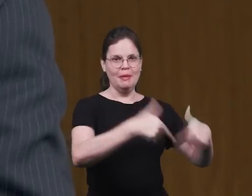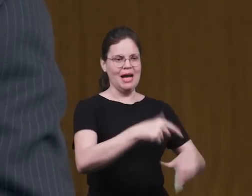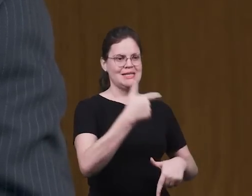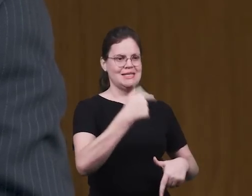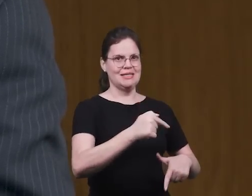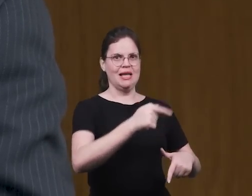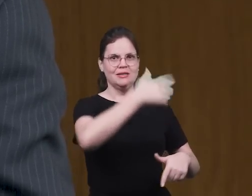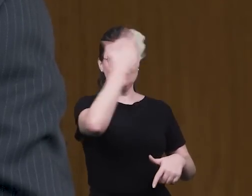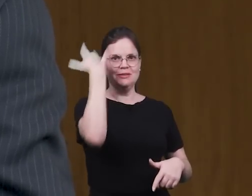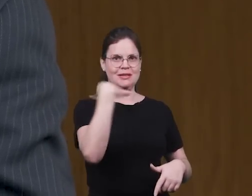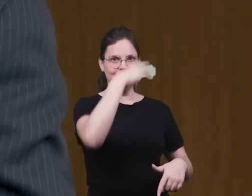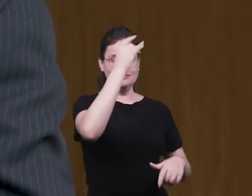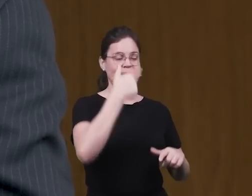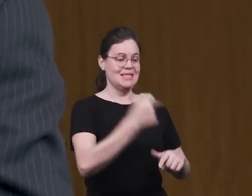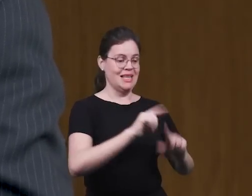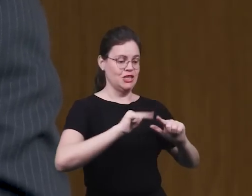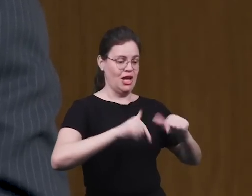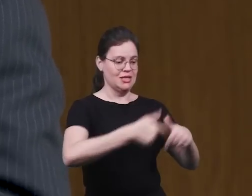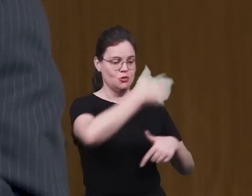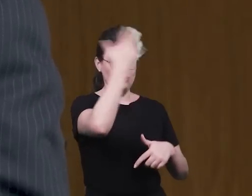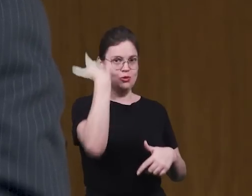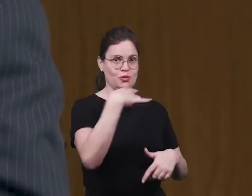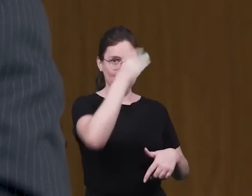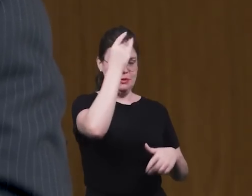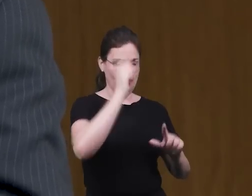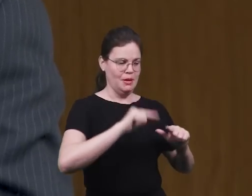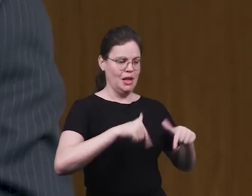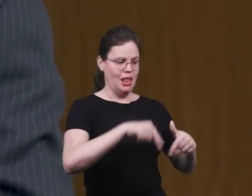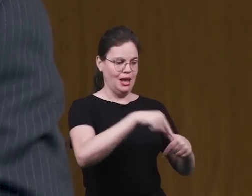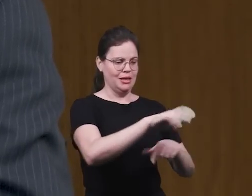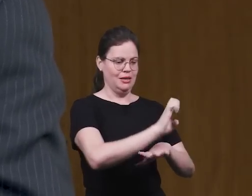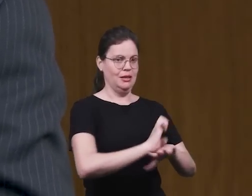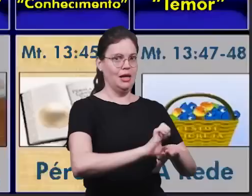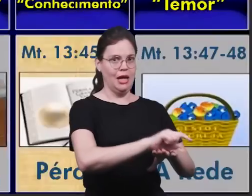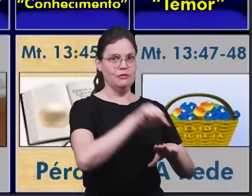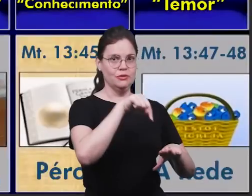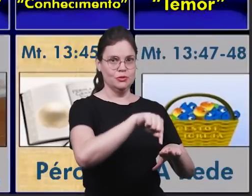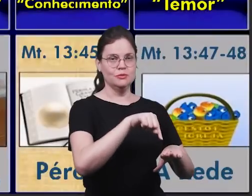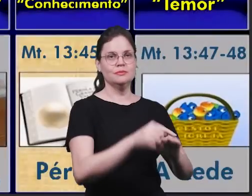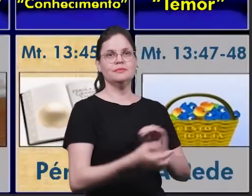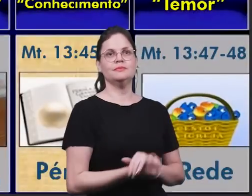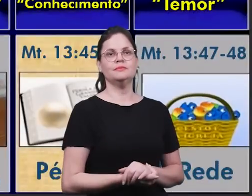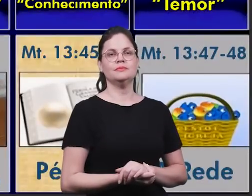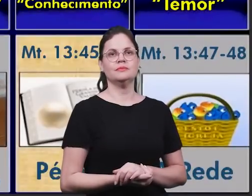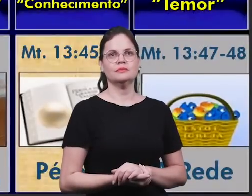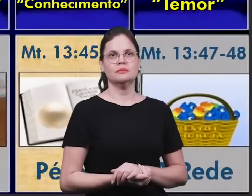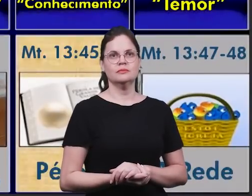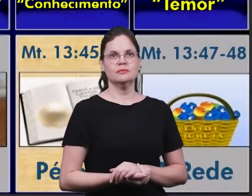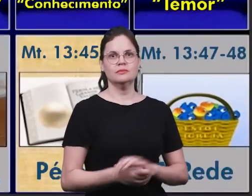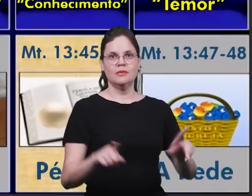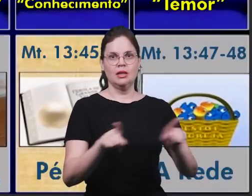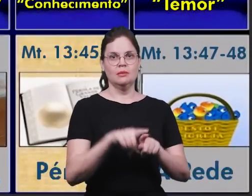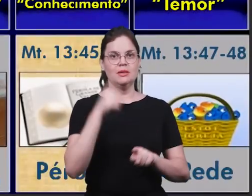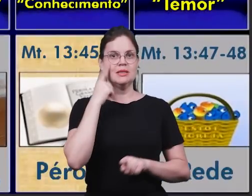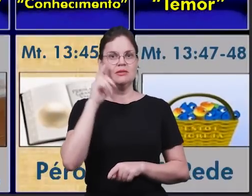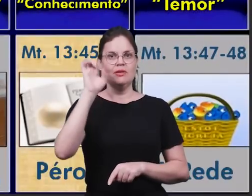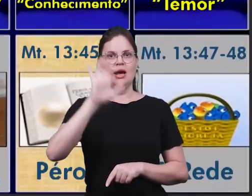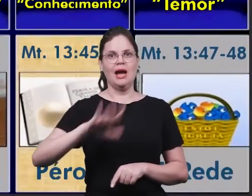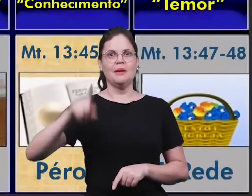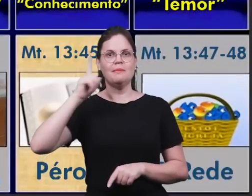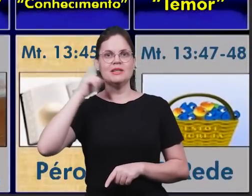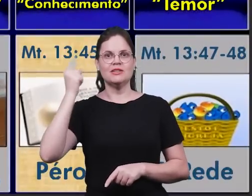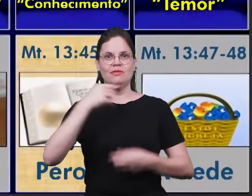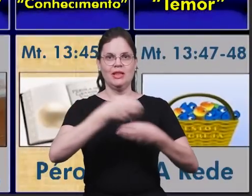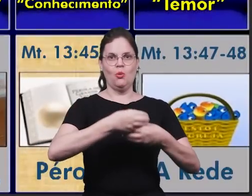Espírito do Senhor, que é exatamente a operação de todos os 7 Espíritos, lá no início, prefigurado, inclusive, no nosso quadro ilustrativo pelo